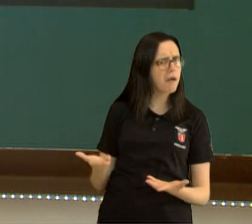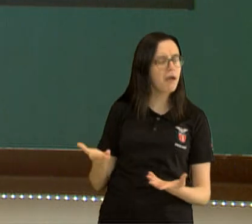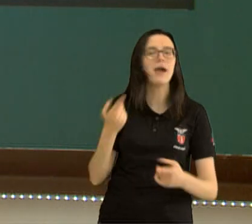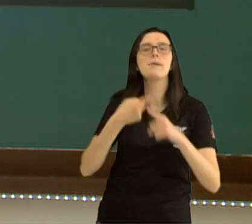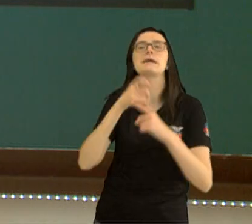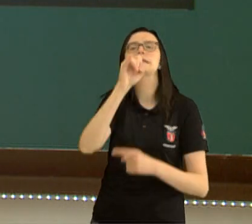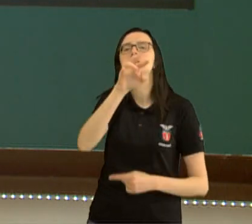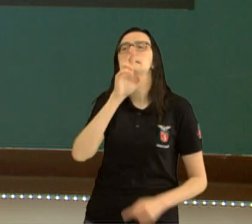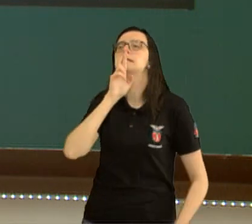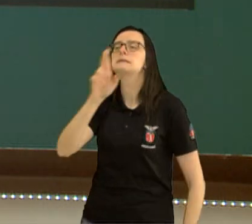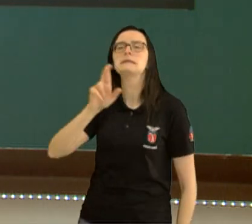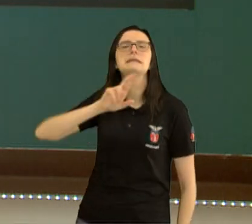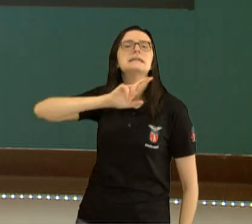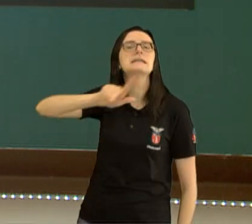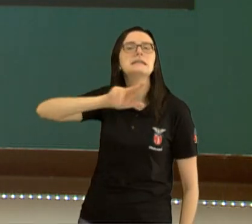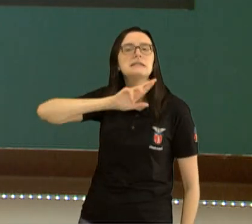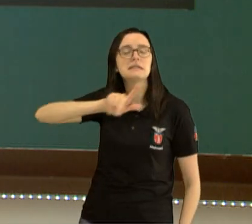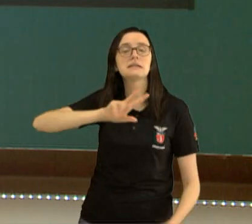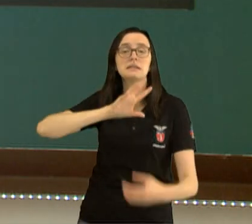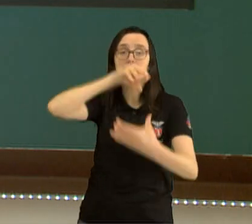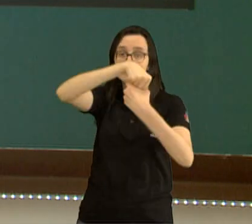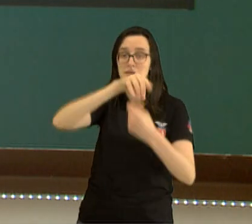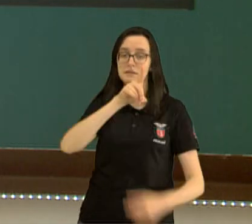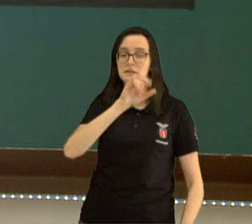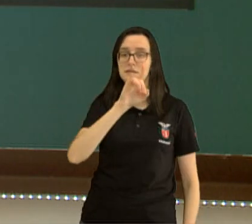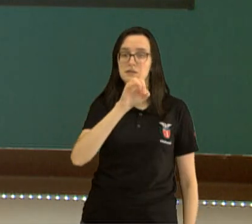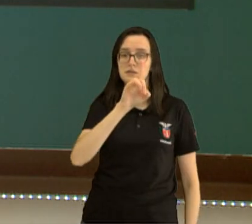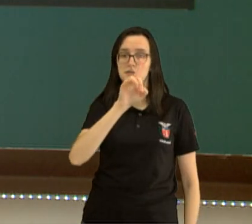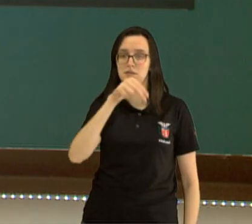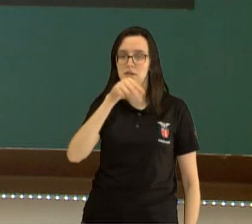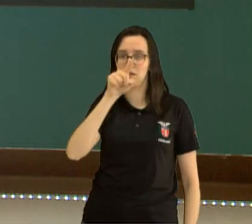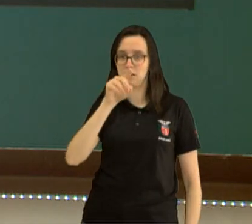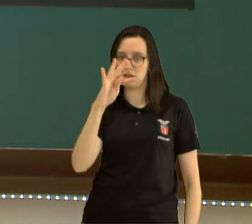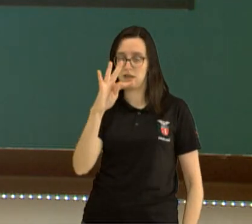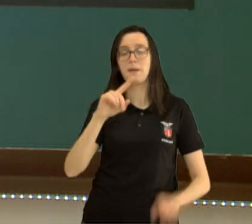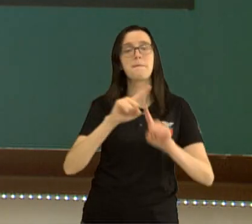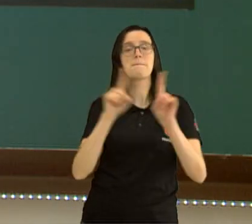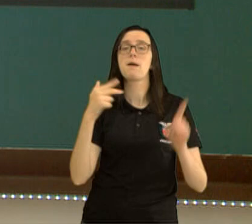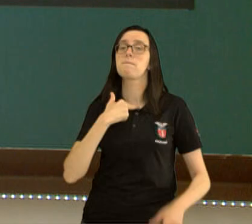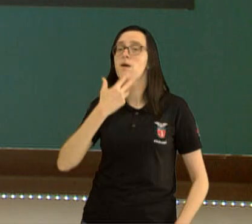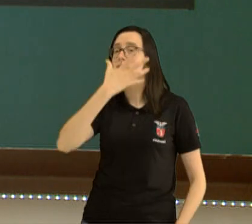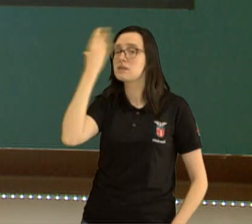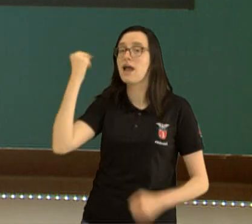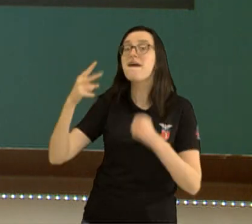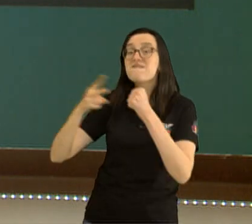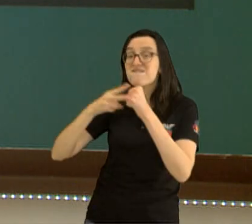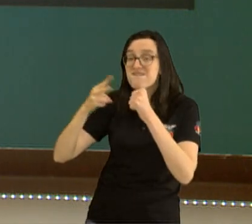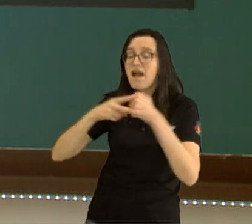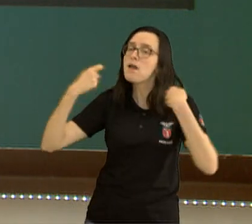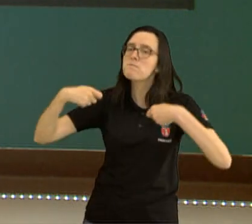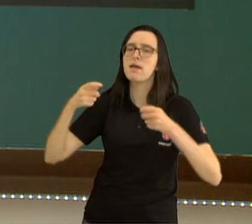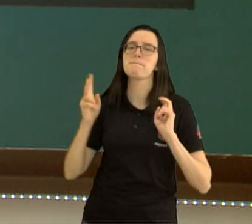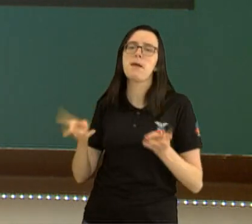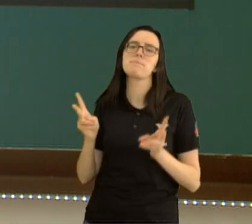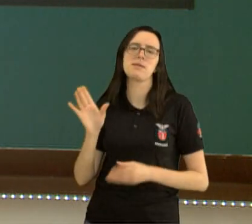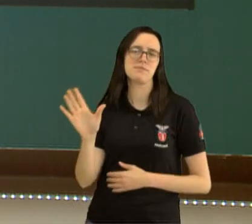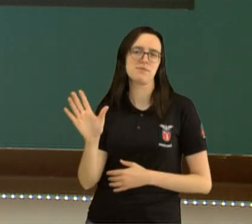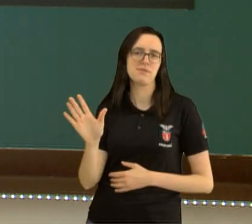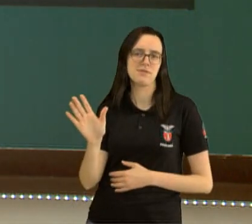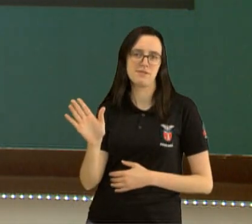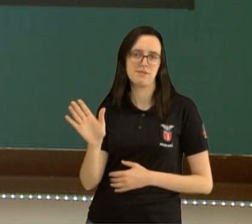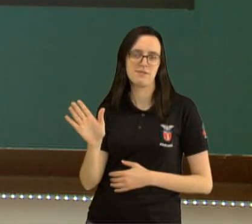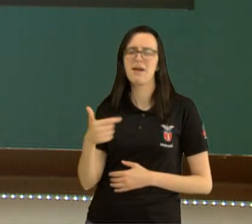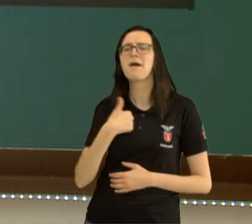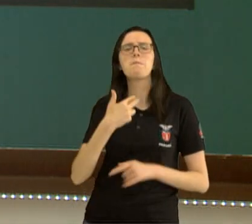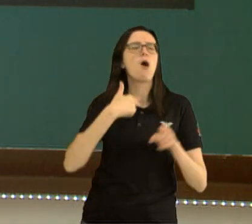dando uma resposta negativa, você coloca o didn't. Beleza, até aí tudo bem. Só que daí não pode esquecer de que o verbo você precisa mantê-lo na forma base.